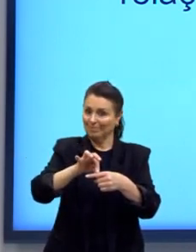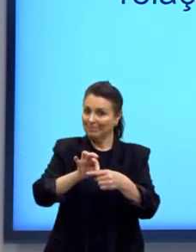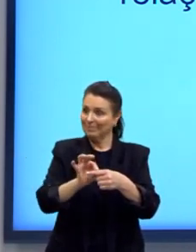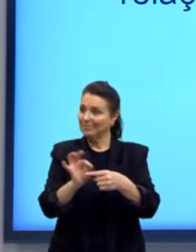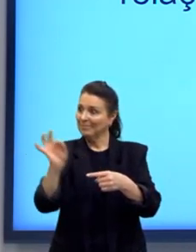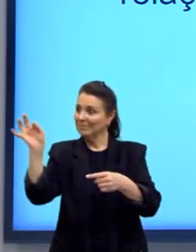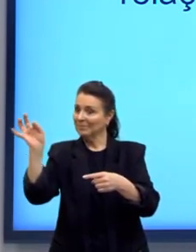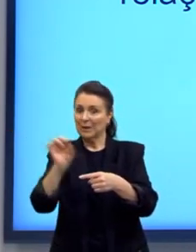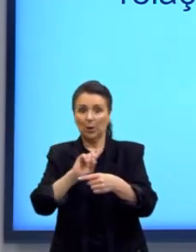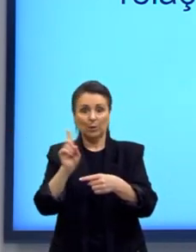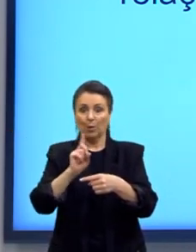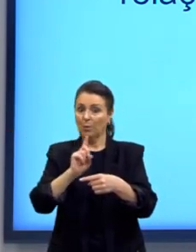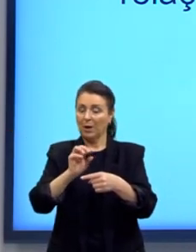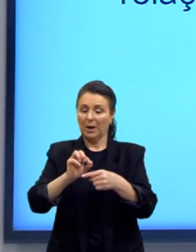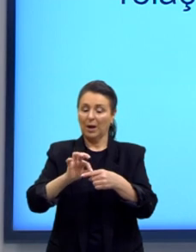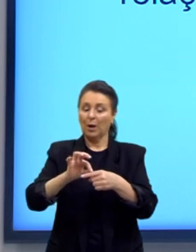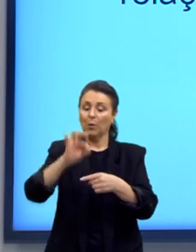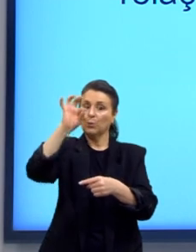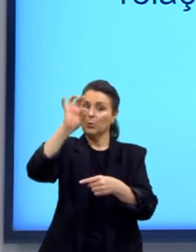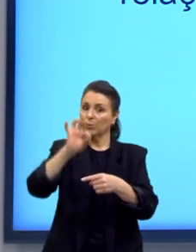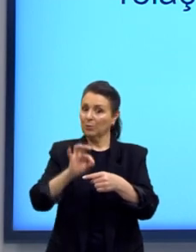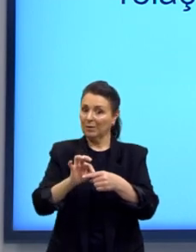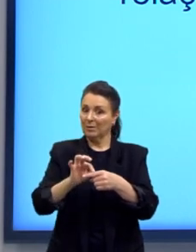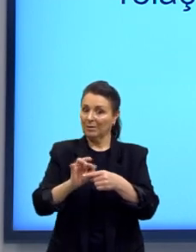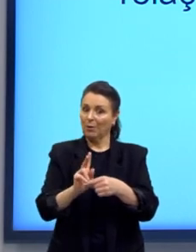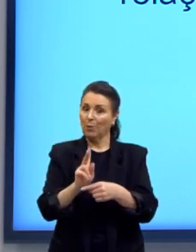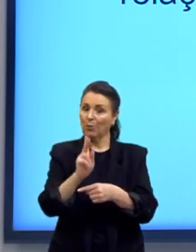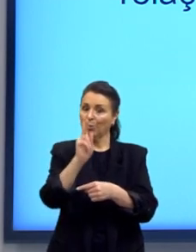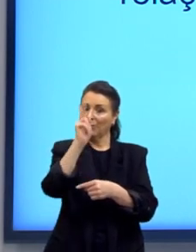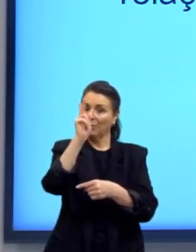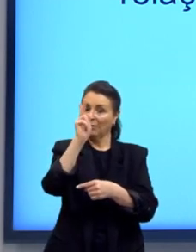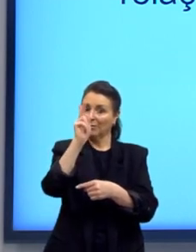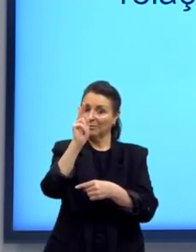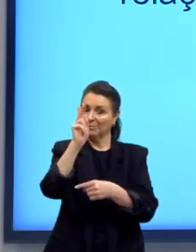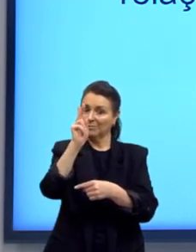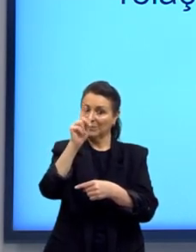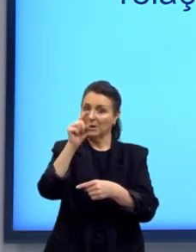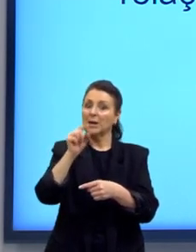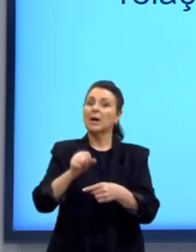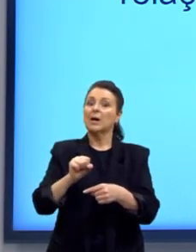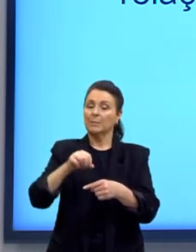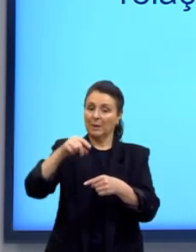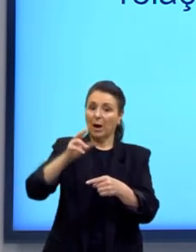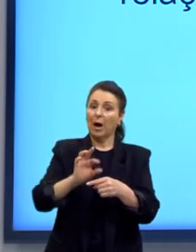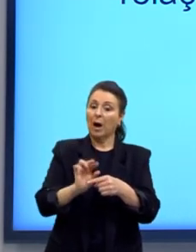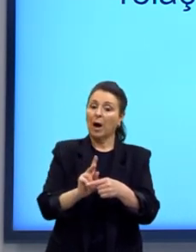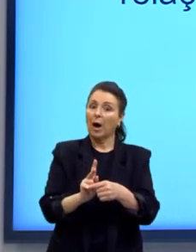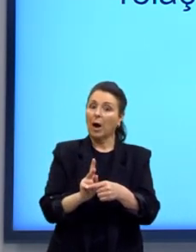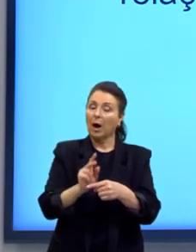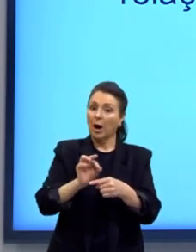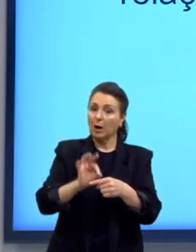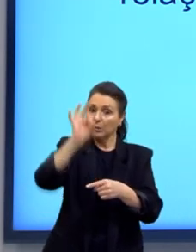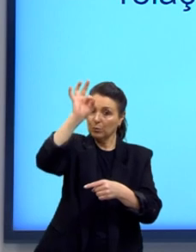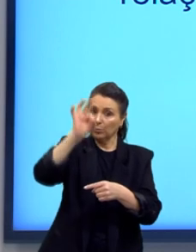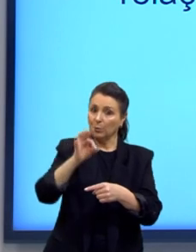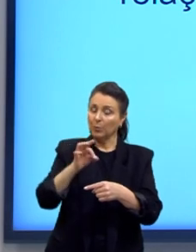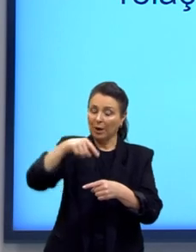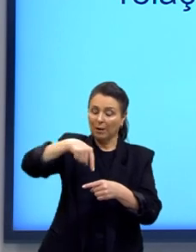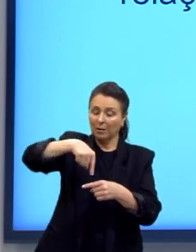altura do cilindro altura seriam segmento perpendicular à base a gente consegue ver que ele é um pouquinho